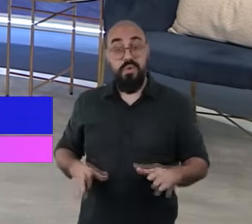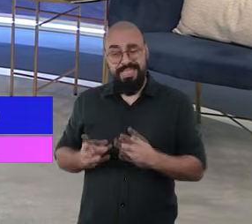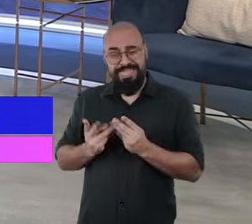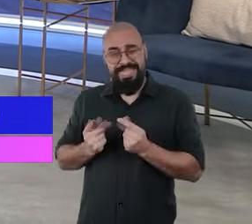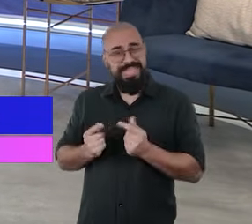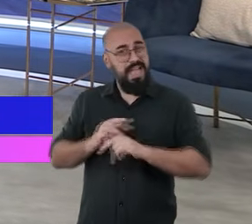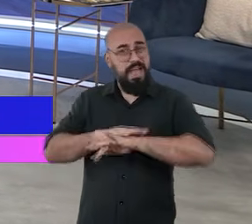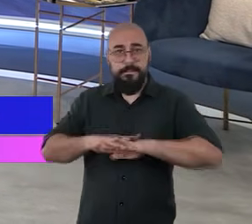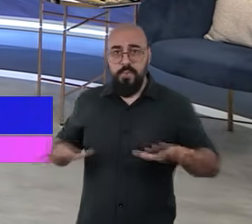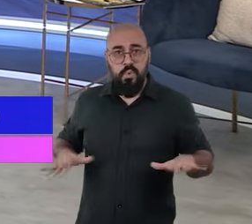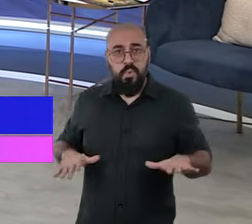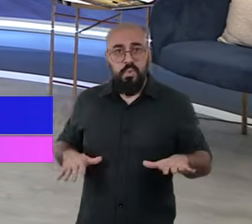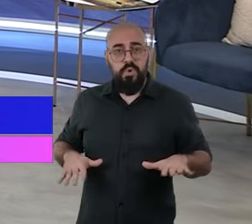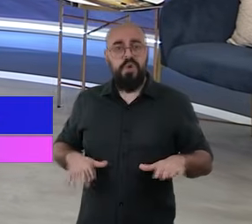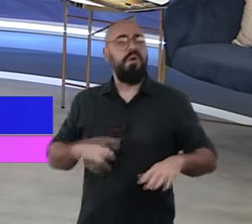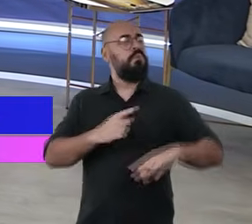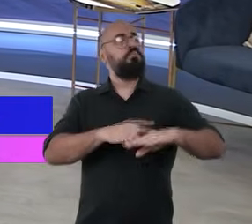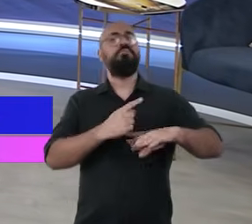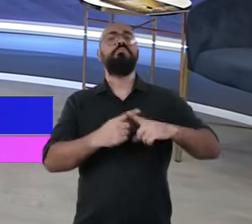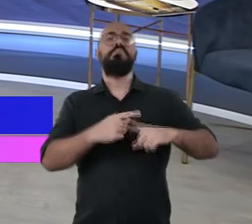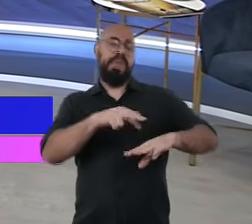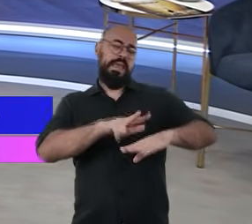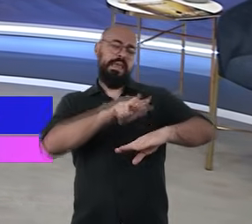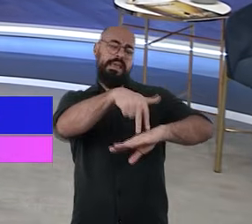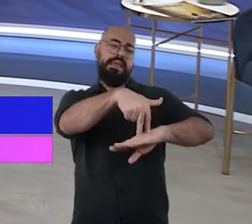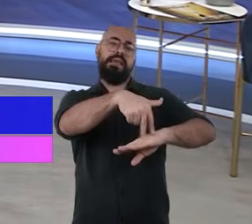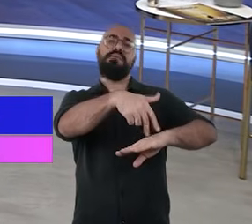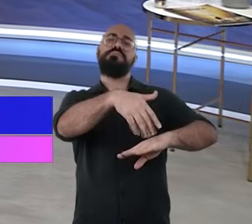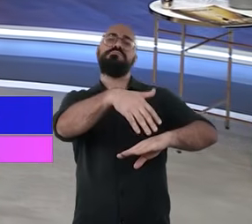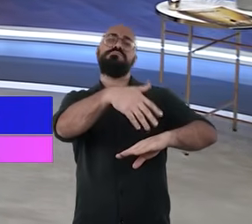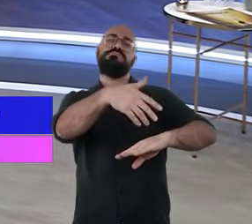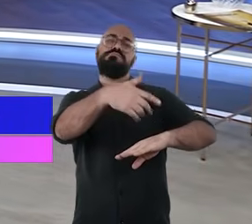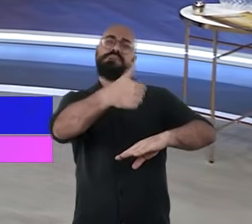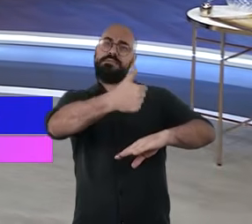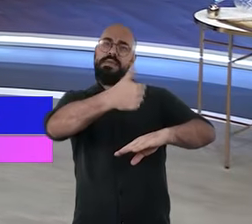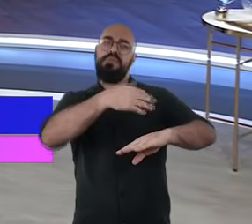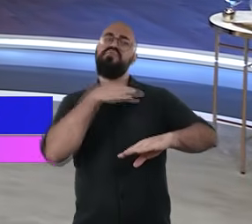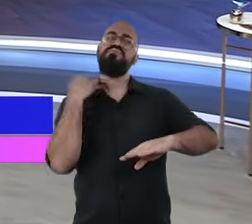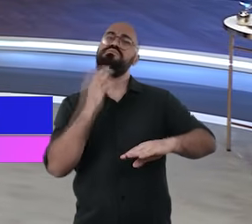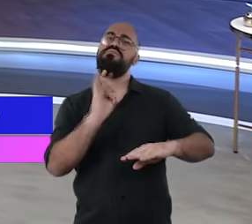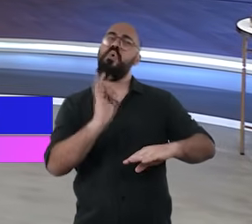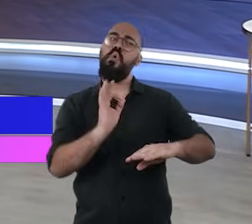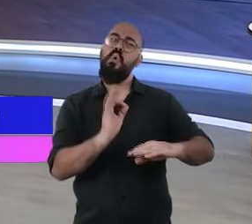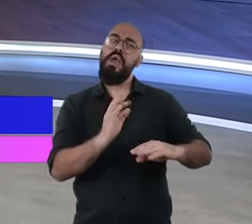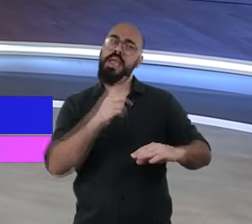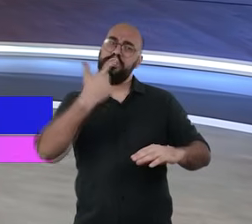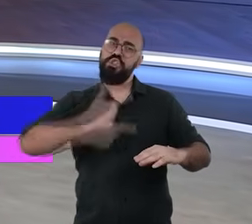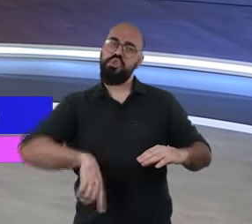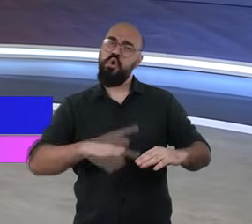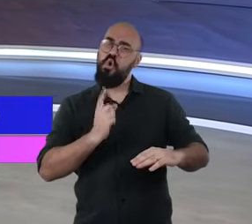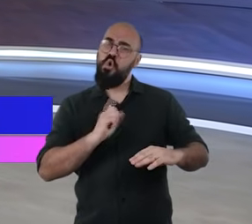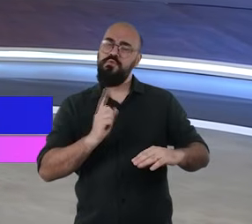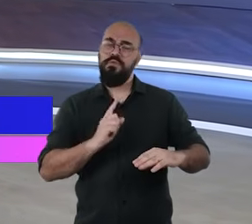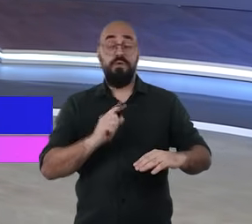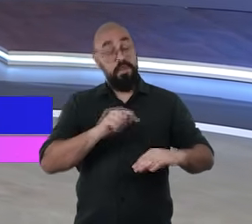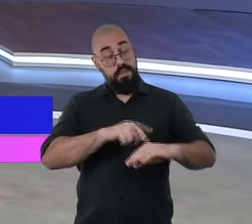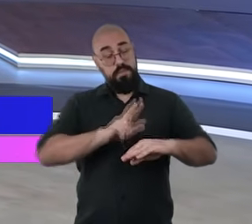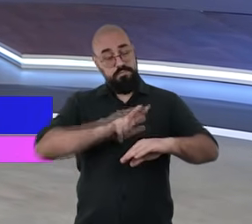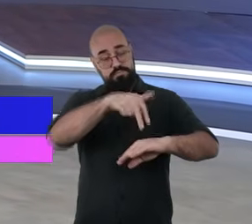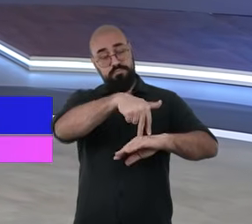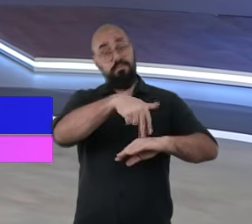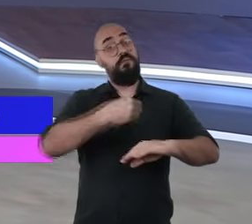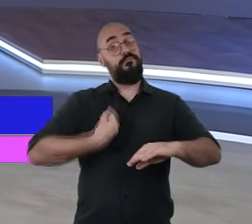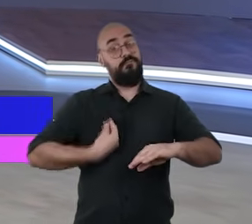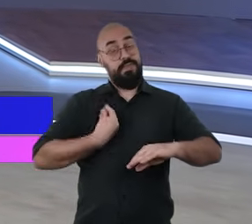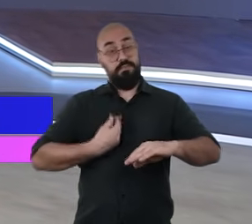terão parte na segunda morte? Porque eles estão na morte do sono. Essa morte do sono vai ser terminada com a ressurreição, ou